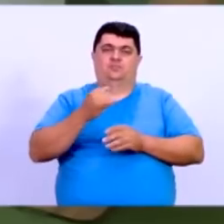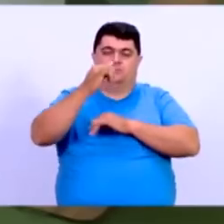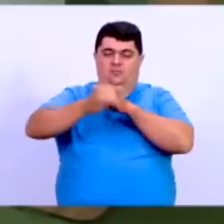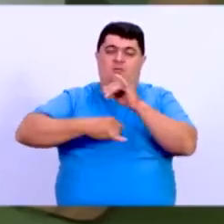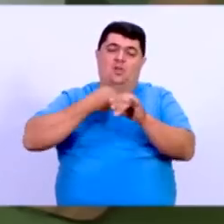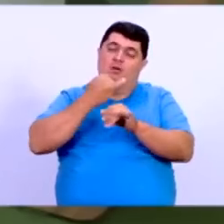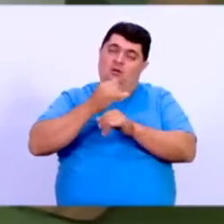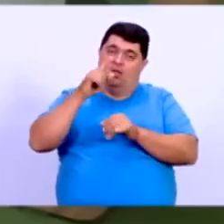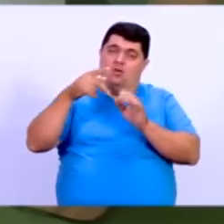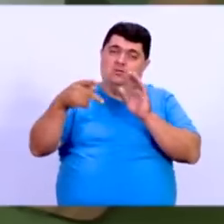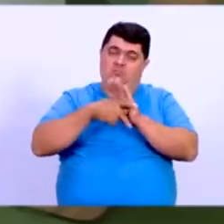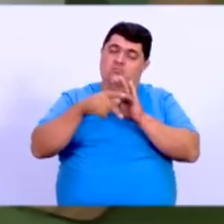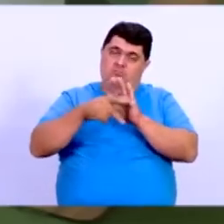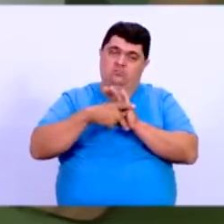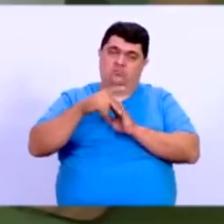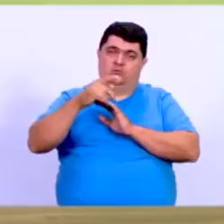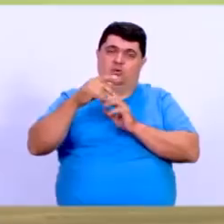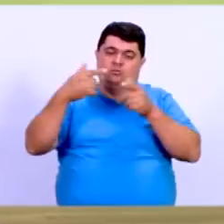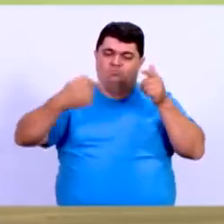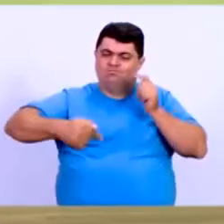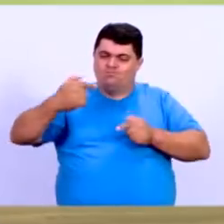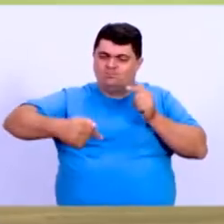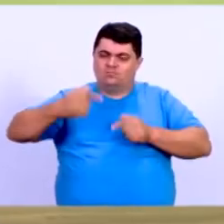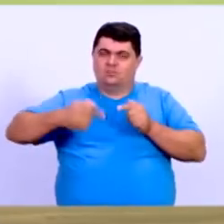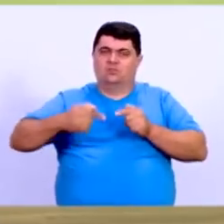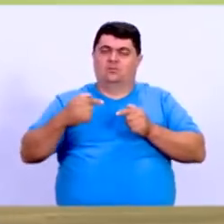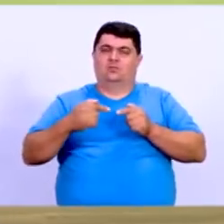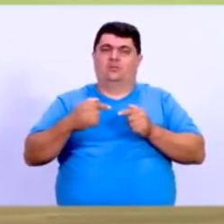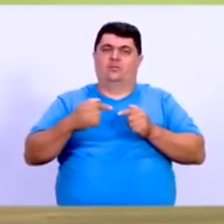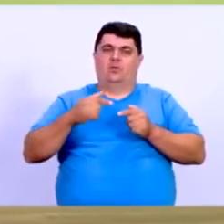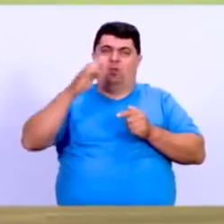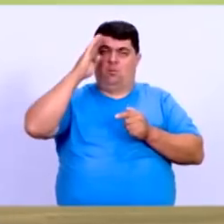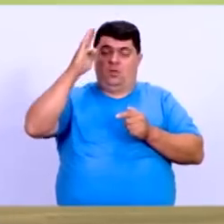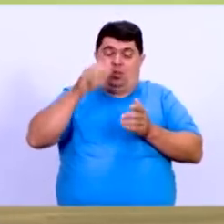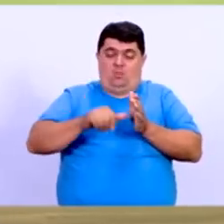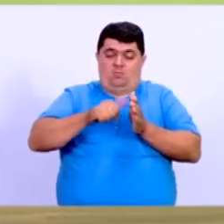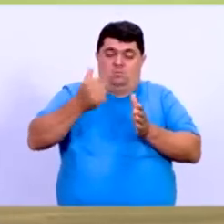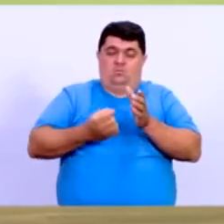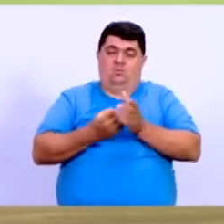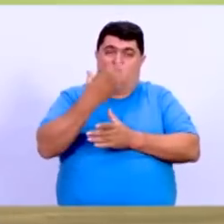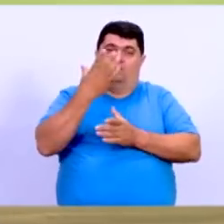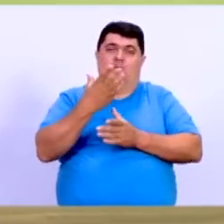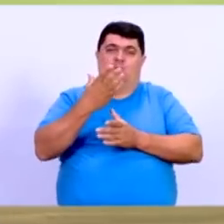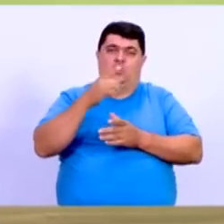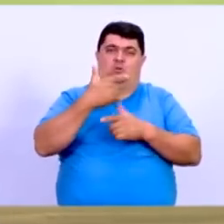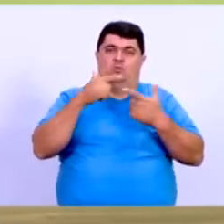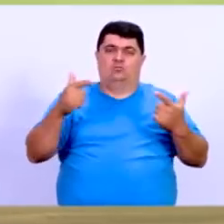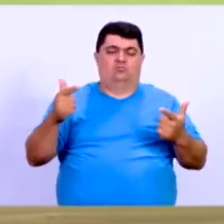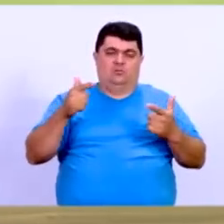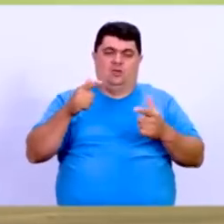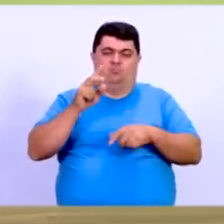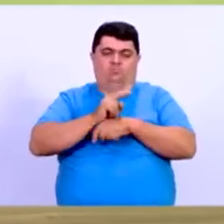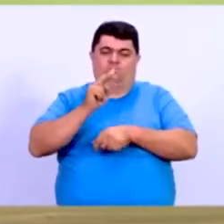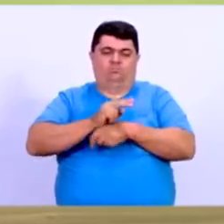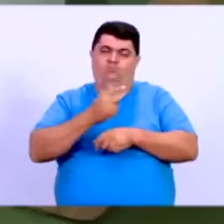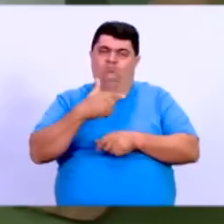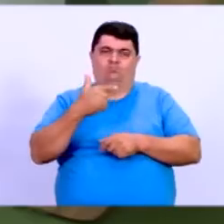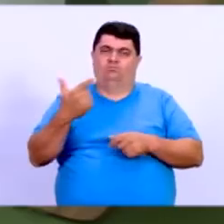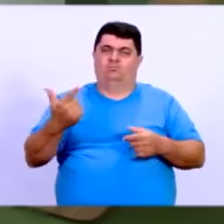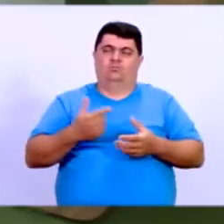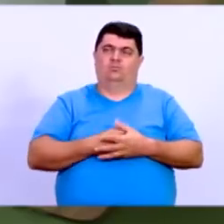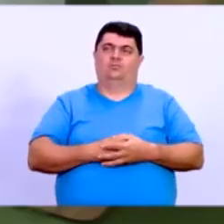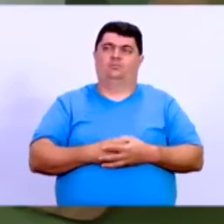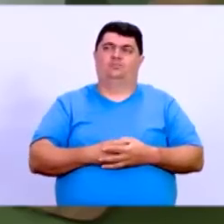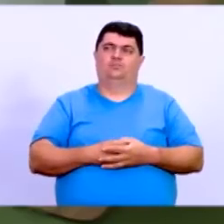é uma invenção que fugiu das mãos dos militares e dos cientistas, né? Eles não têm controle mais sobre isso. Não felizmente. Tem, verdade.